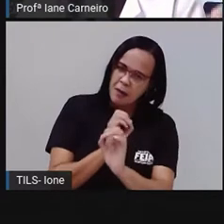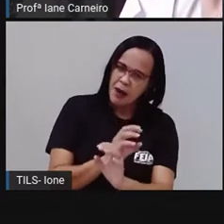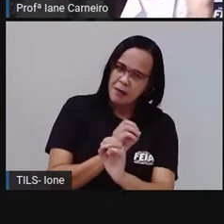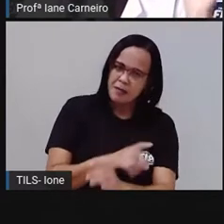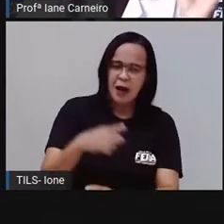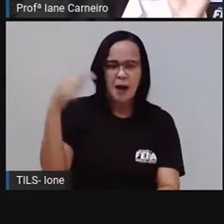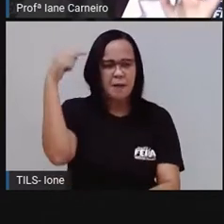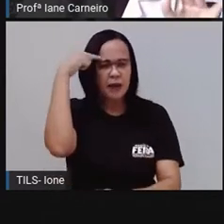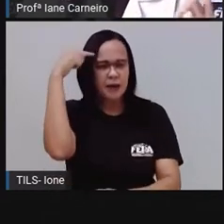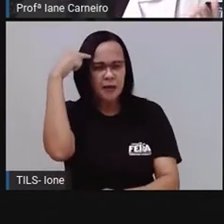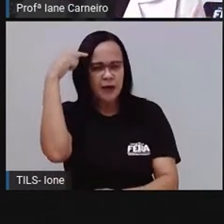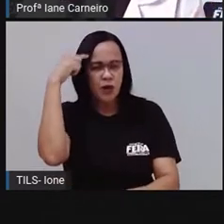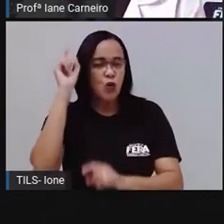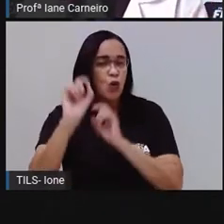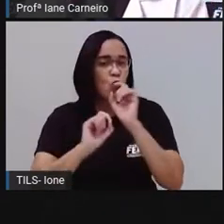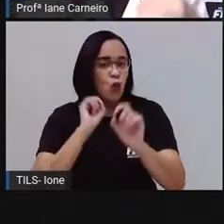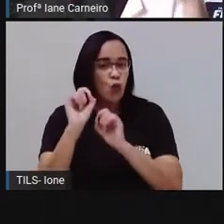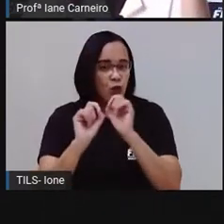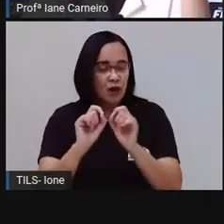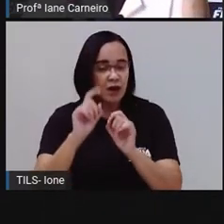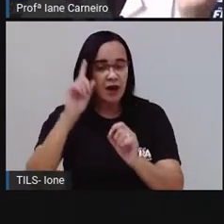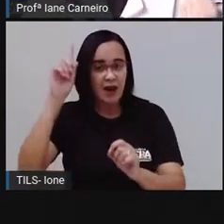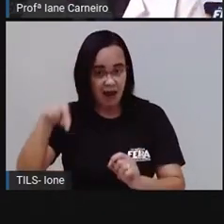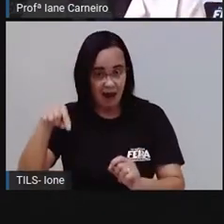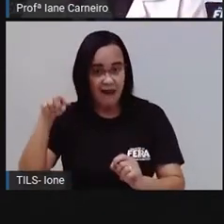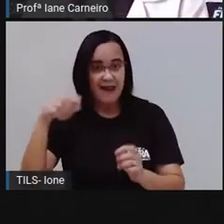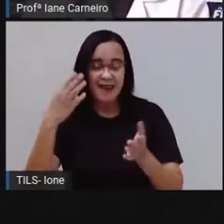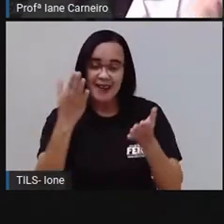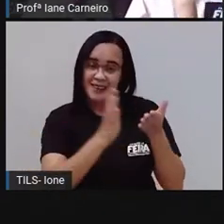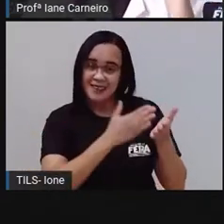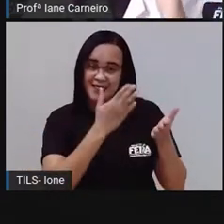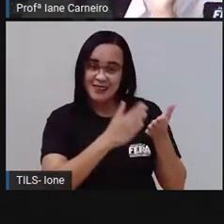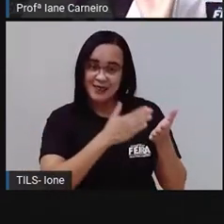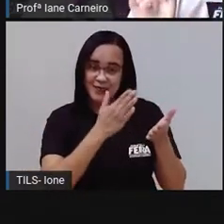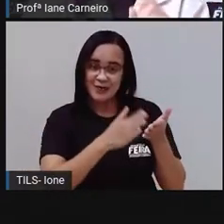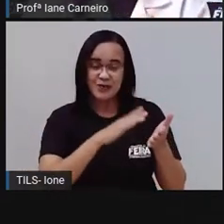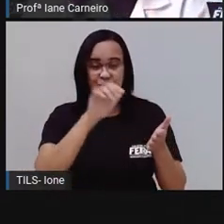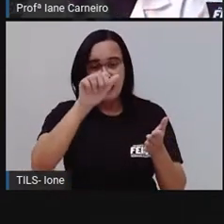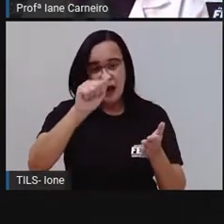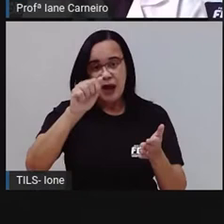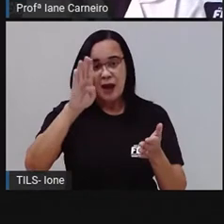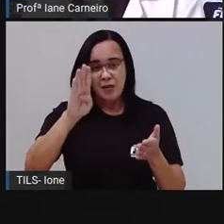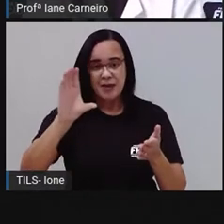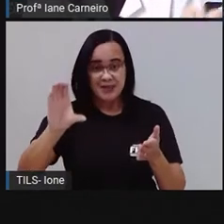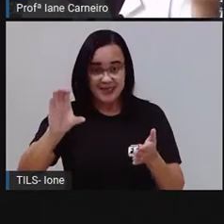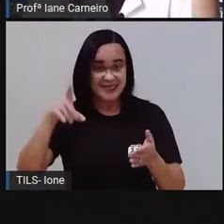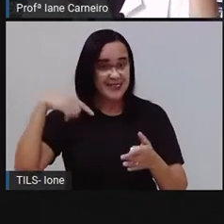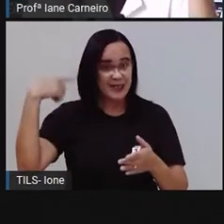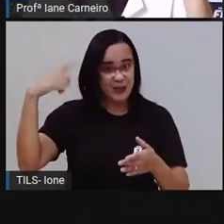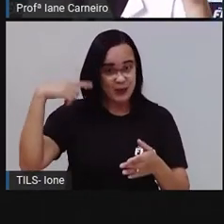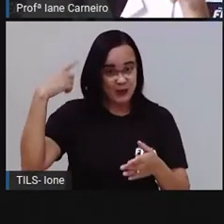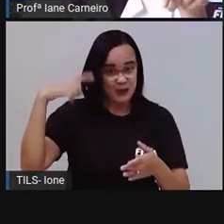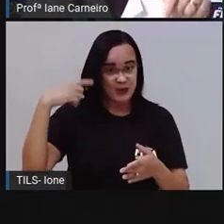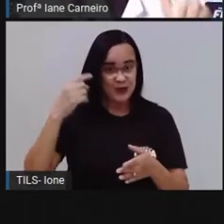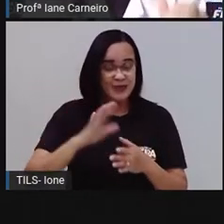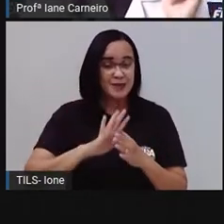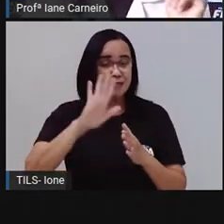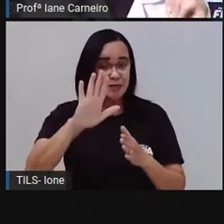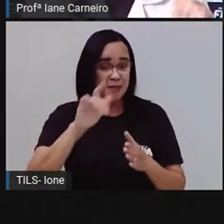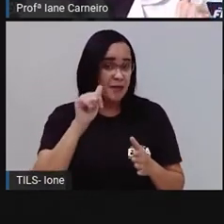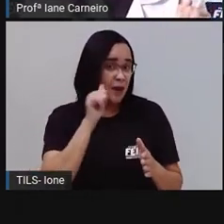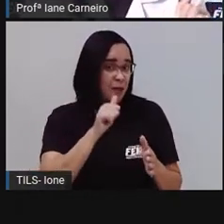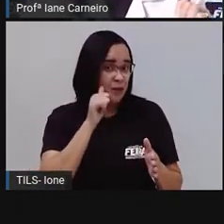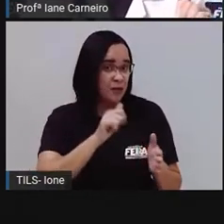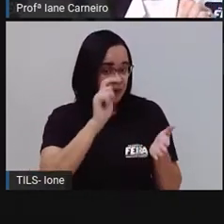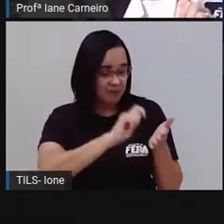ó, ABC Doido, de uma autora que vocês já conhecem. A Pro já trouxe um